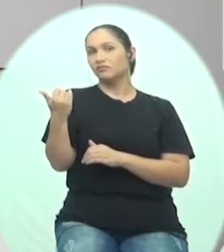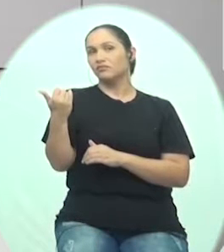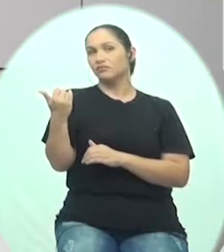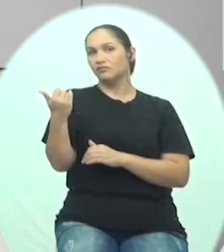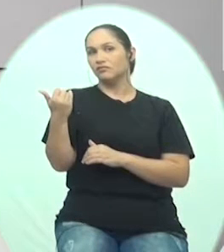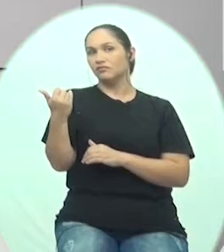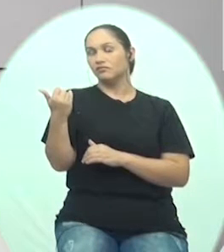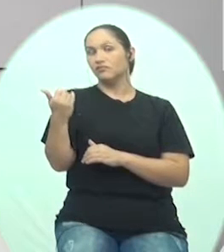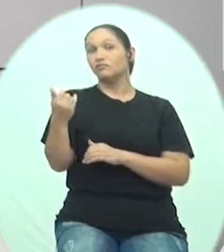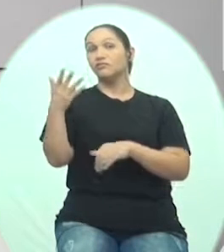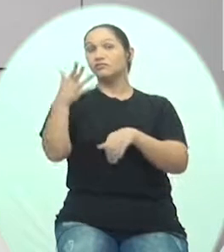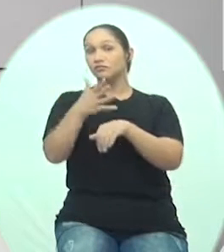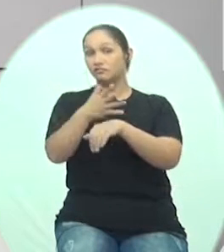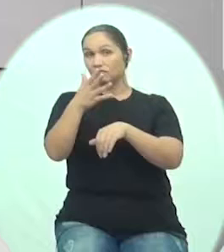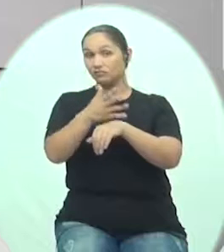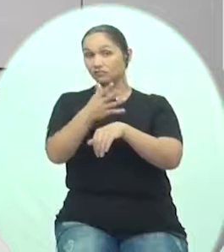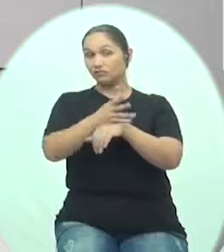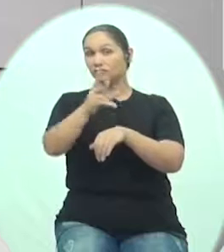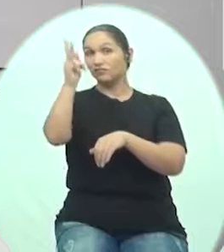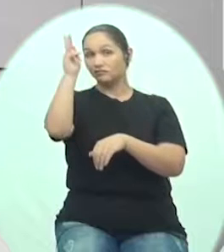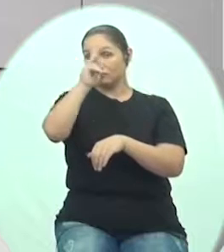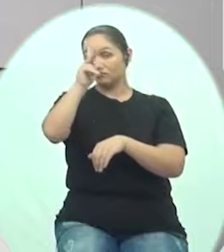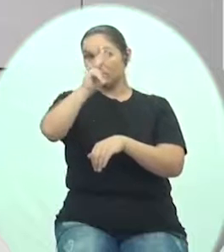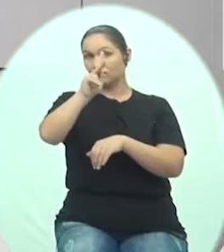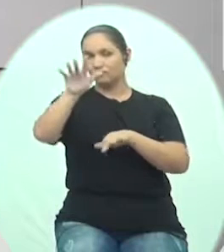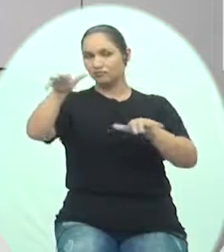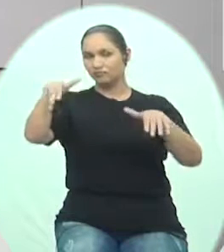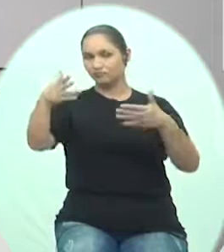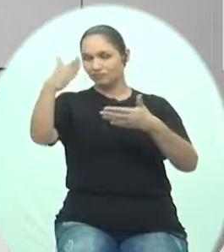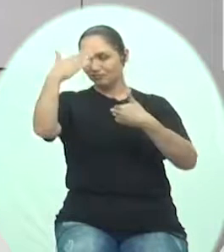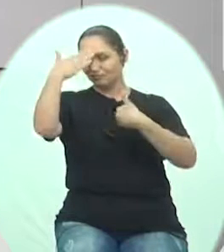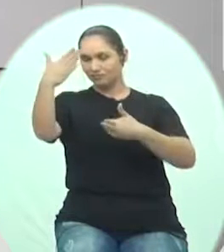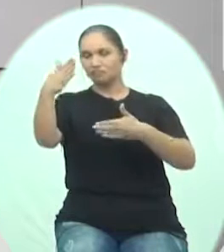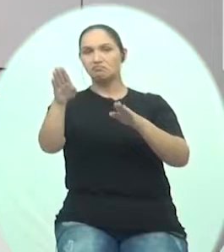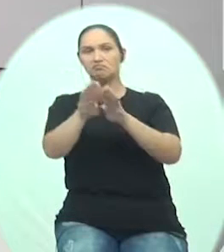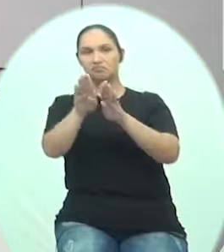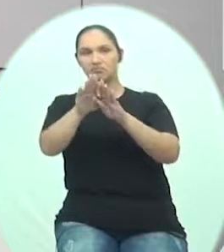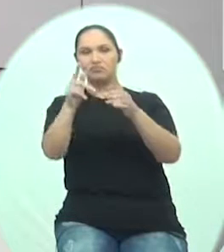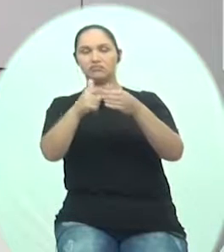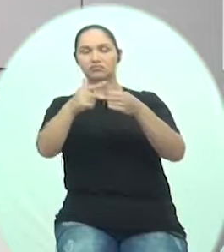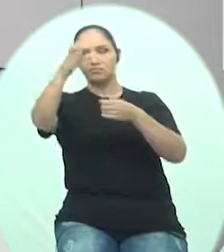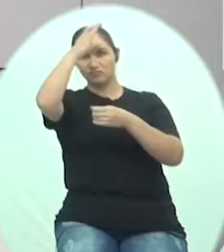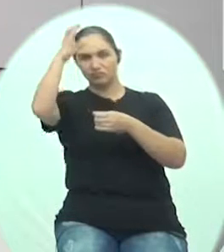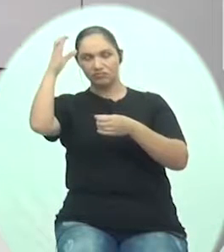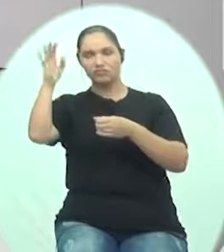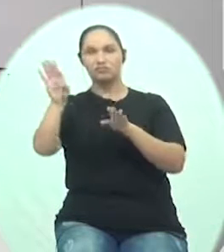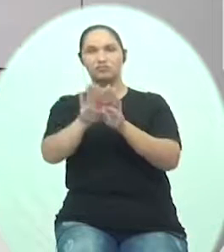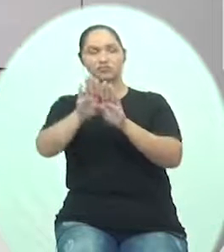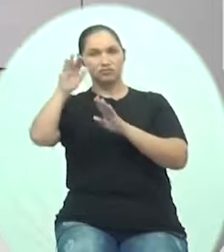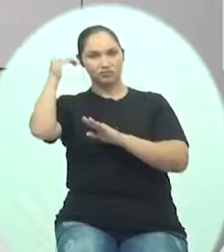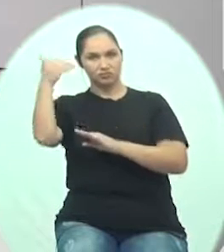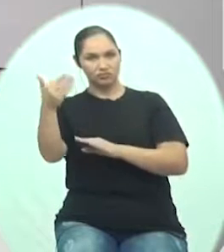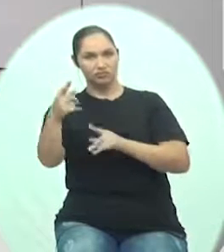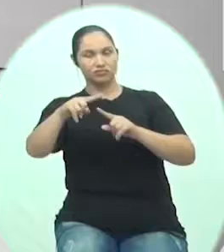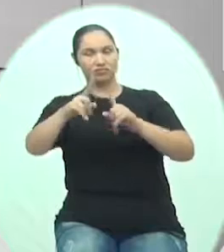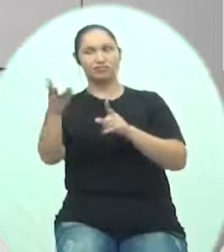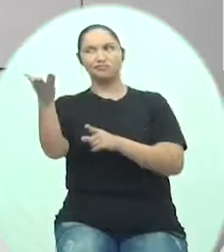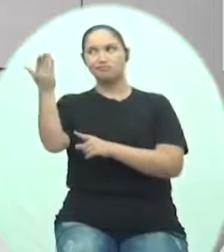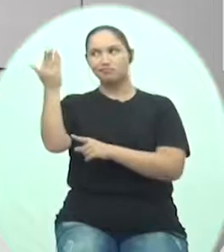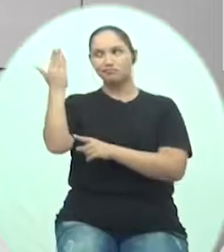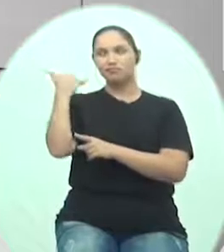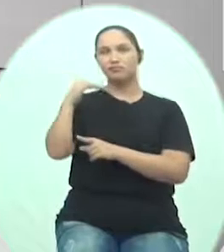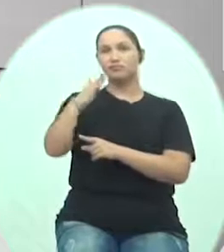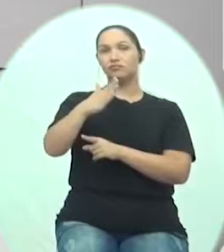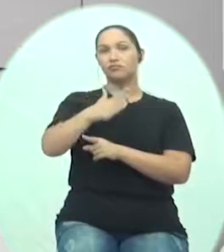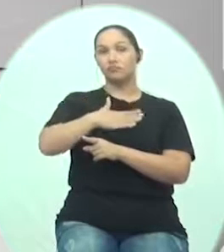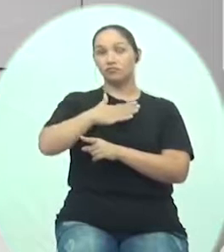cruma e cada vez mais reconhecer aquele trabalho que foi feito naquela época na na mina do meu falecido dono Abrão